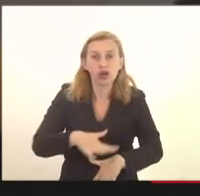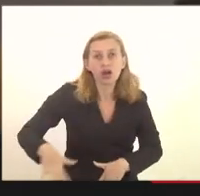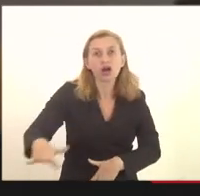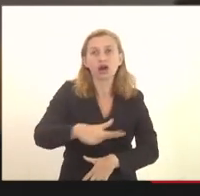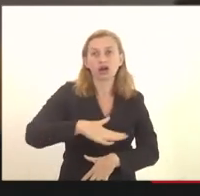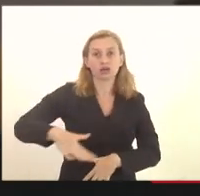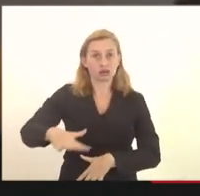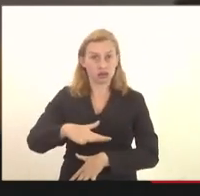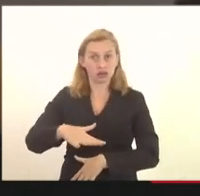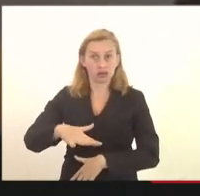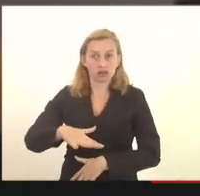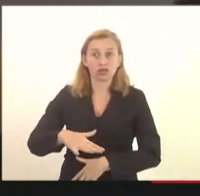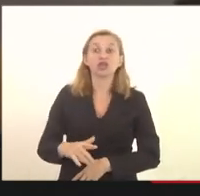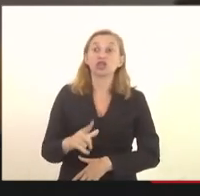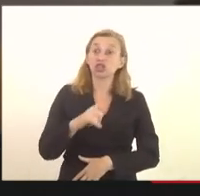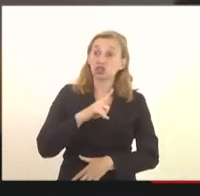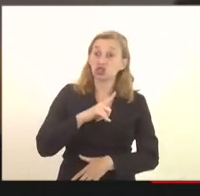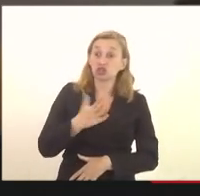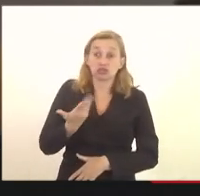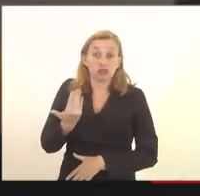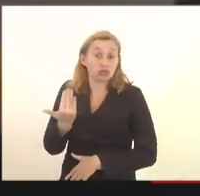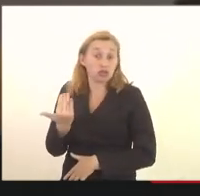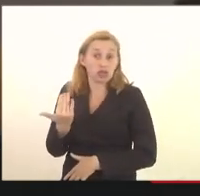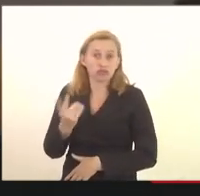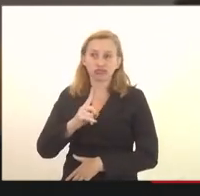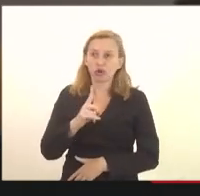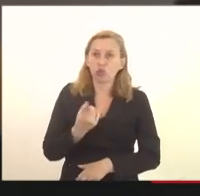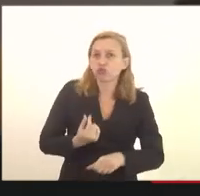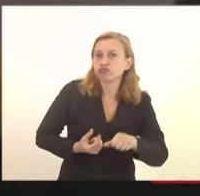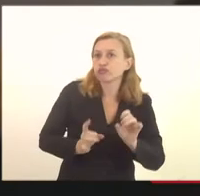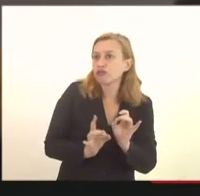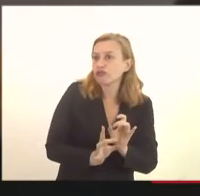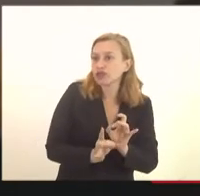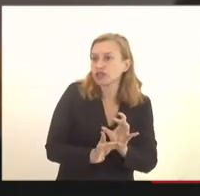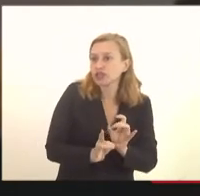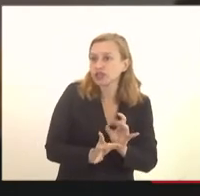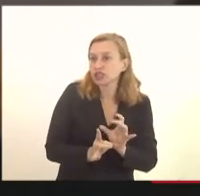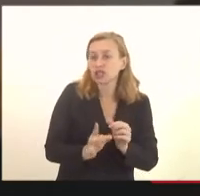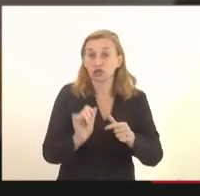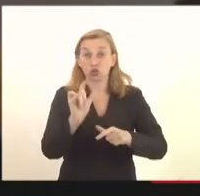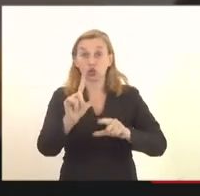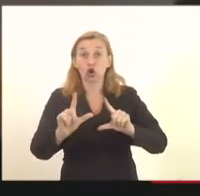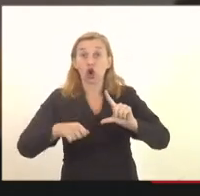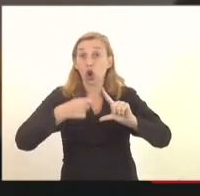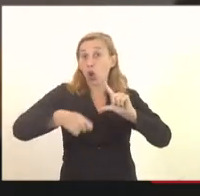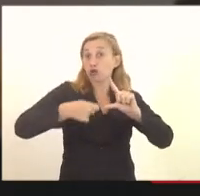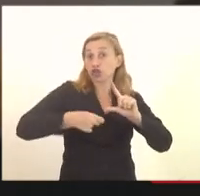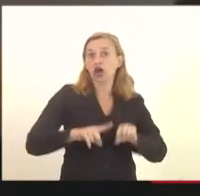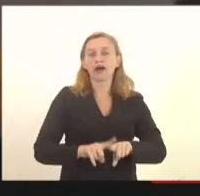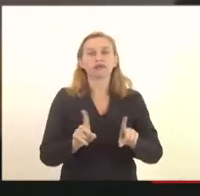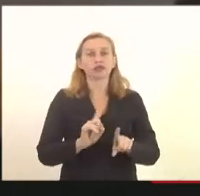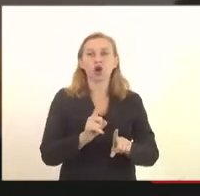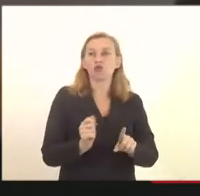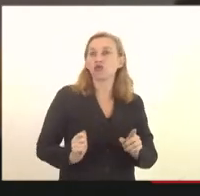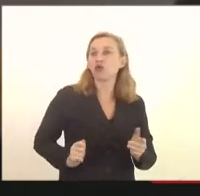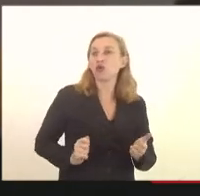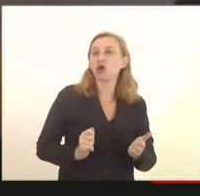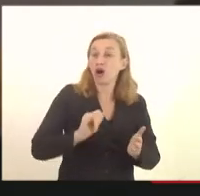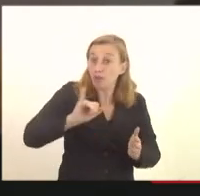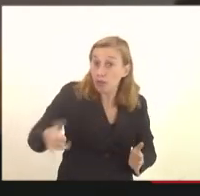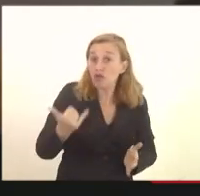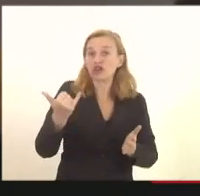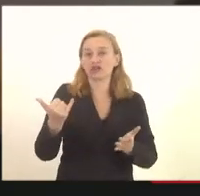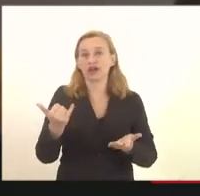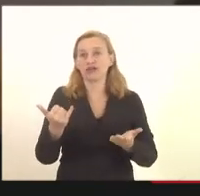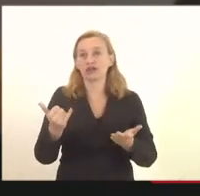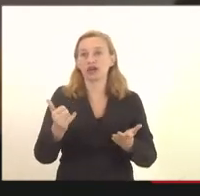era uma jazida que existia e que não era comercial por questões de logística. Ela simplesmente não foi aproveitada comercialmente,